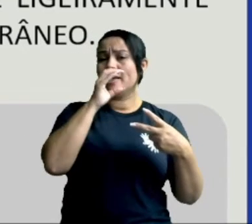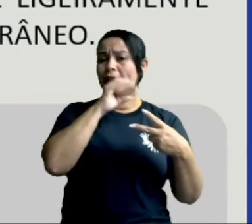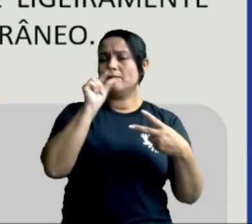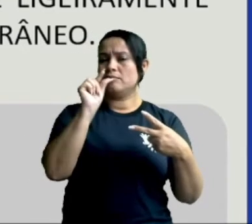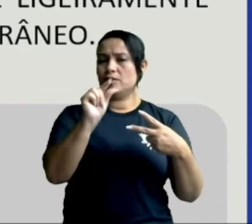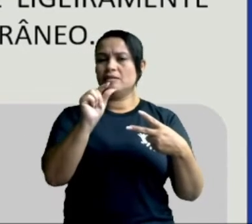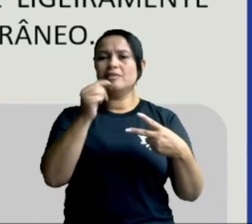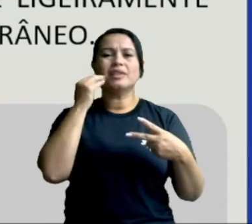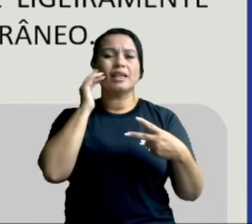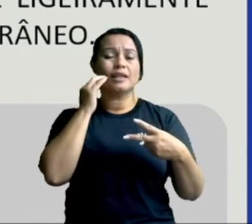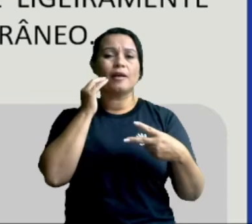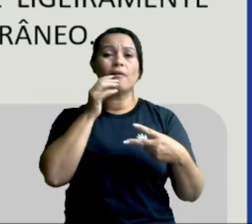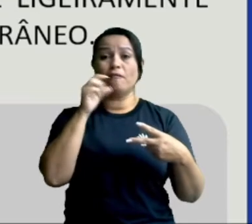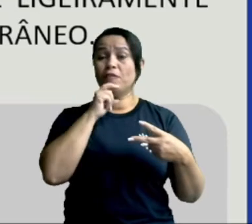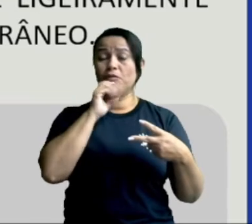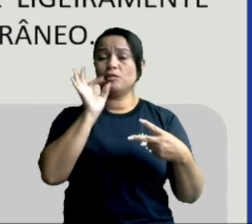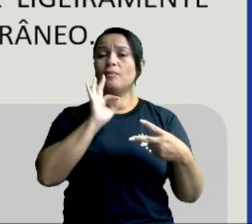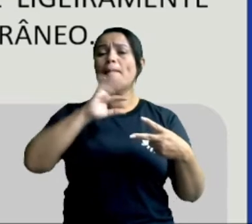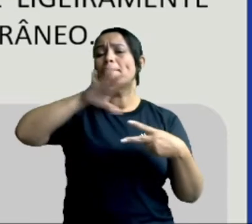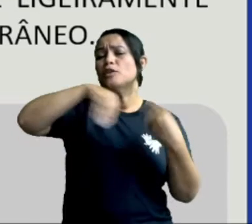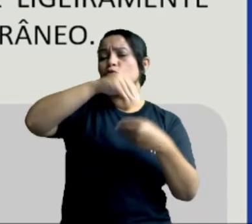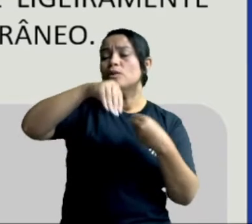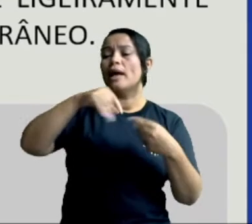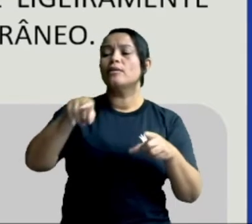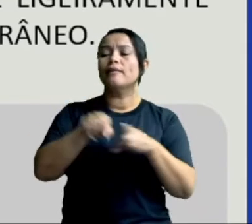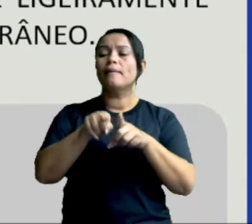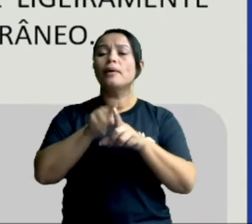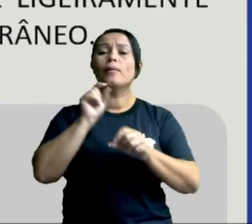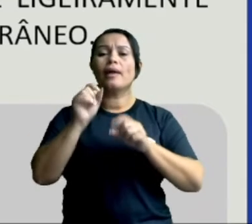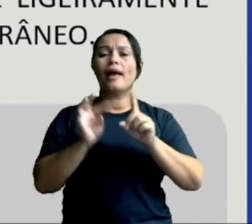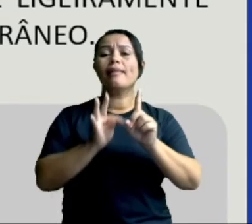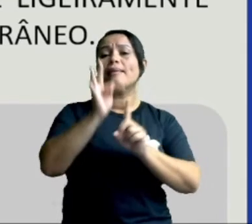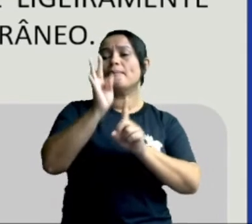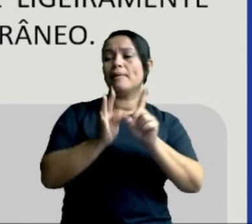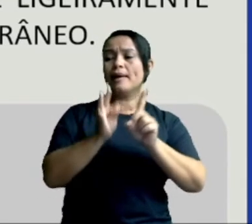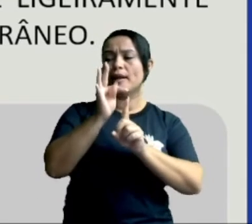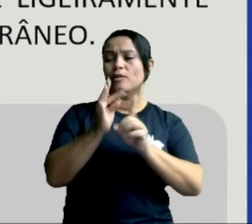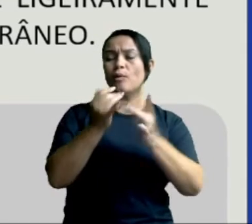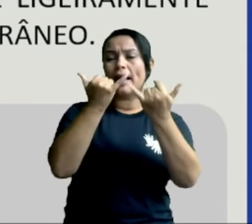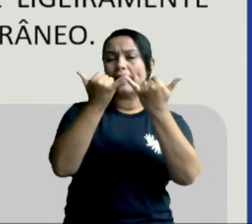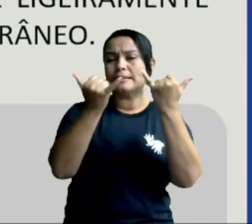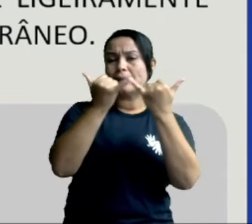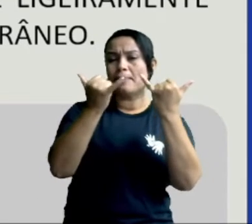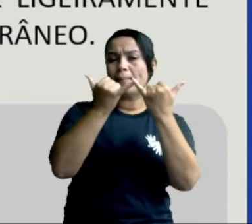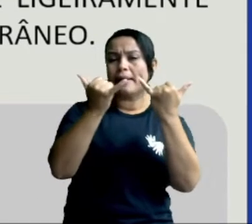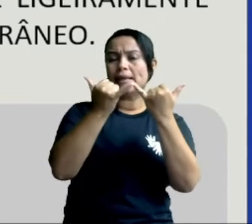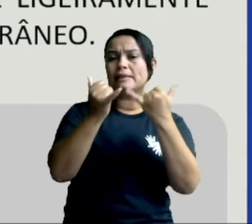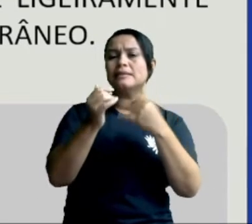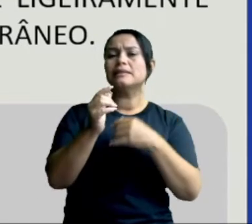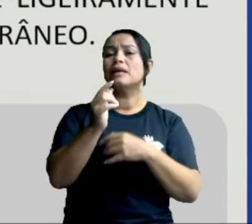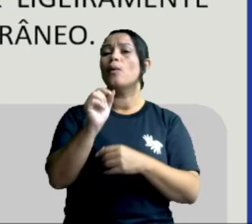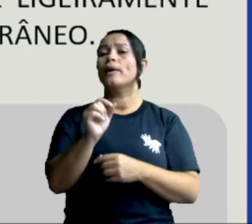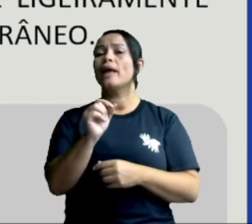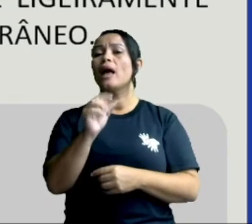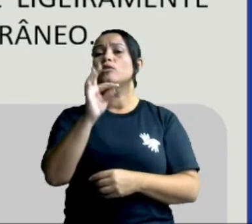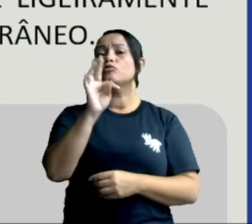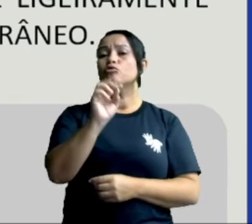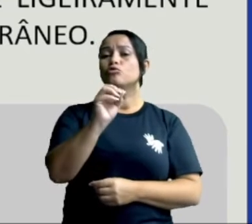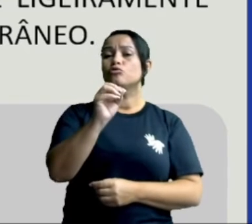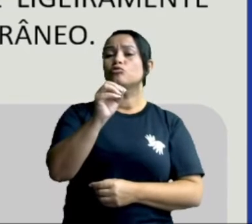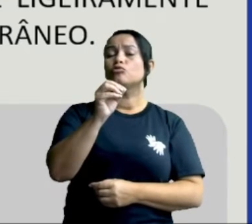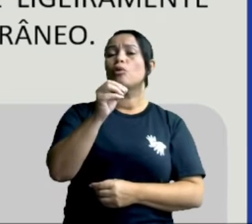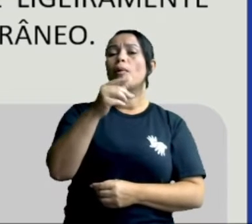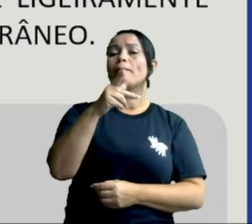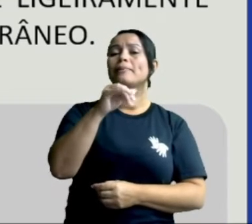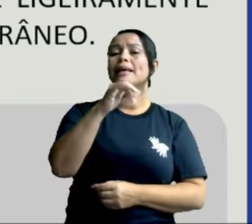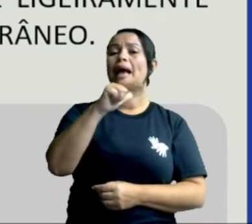menos quentes e as médias de temperatura assemelham-se muito as do clima tropical Mas a